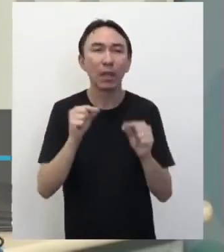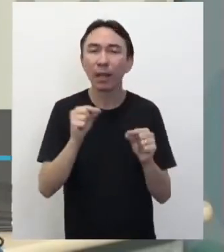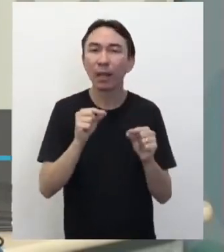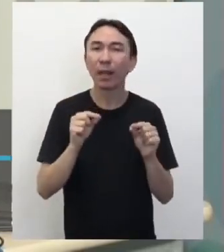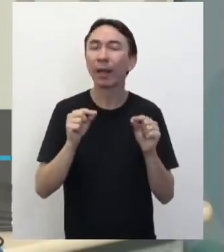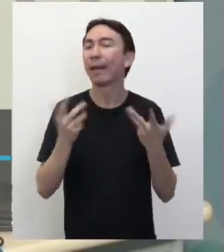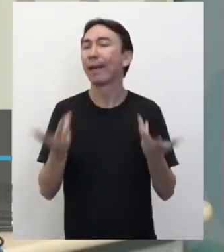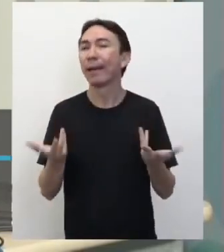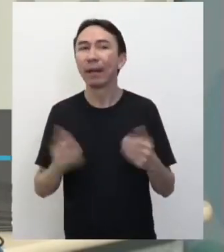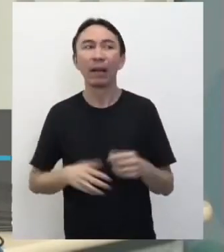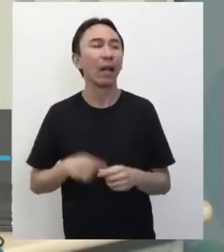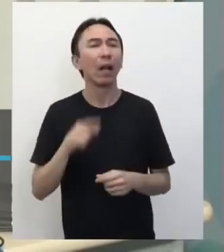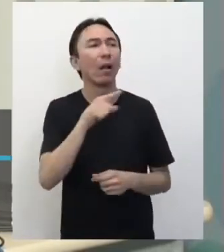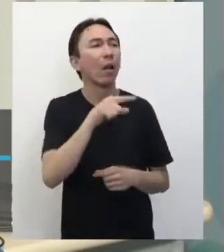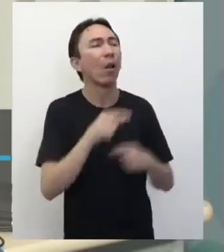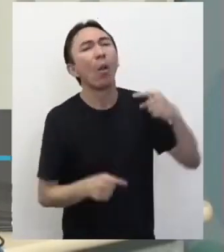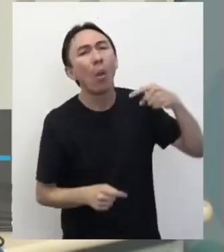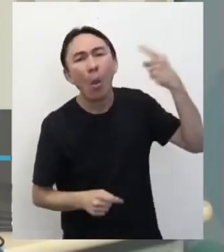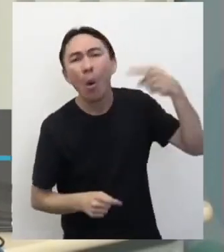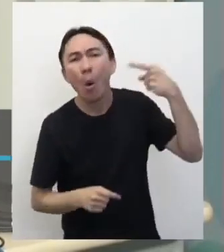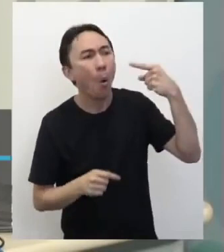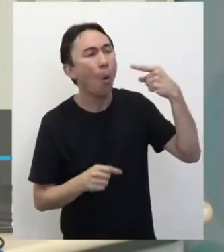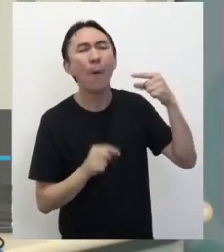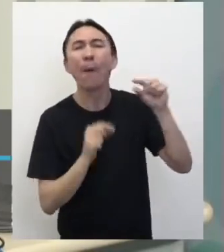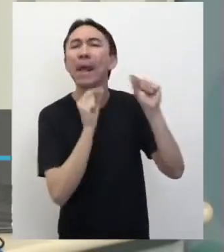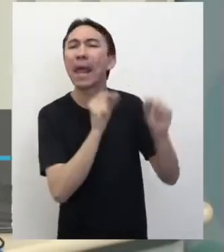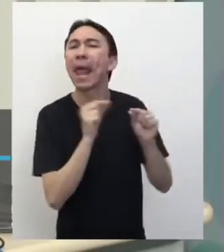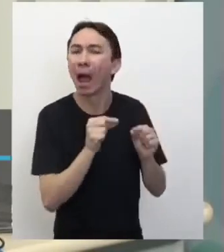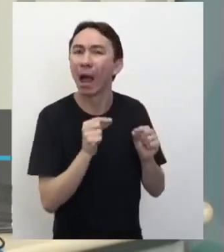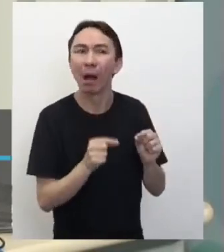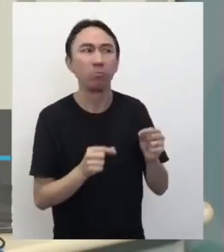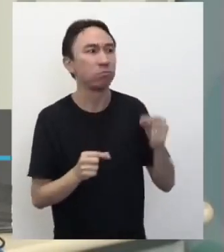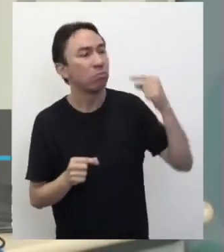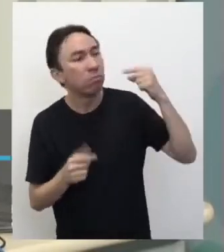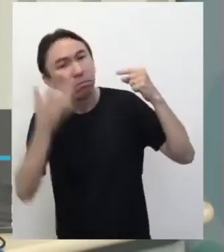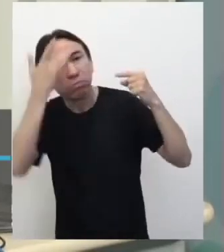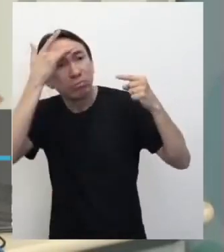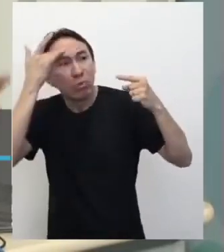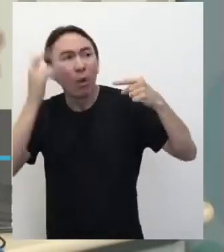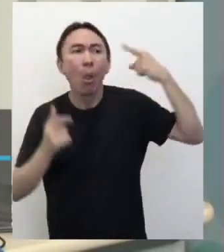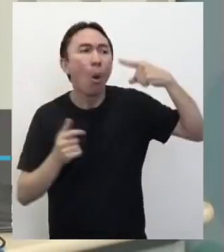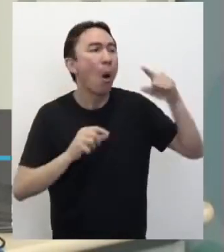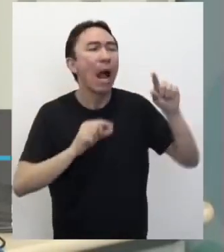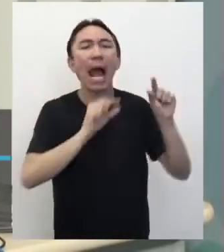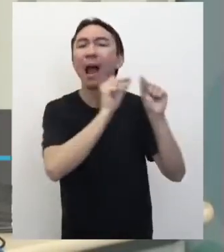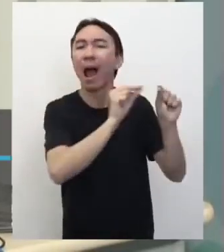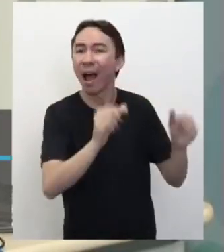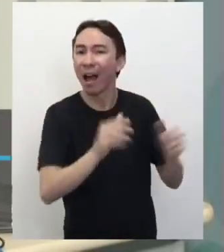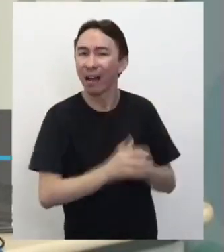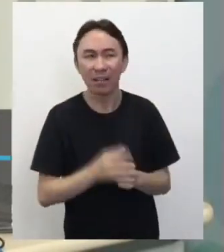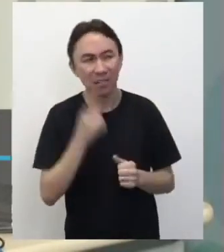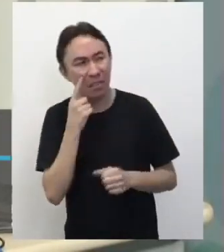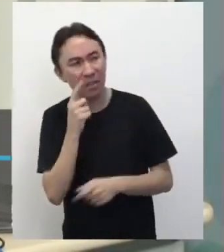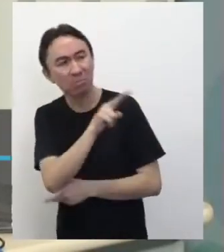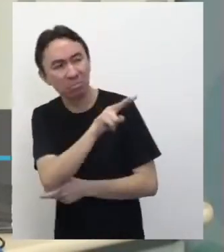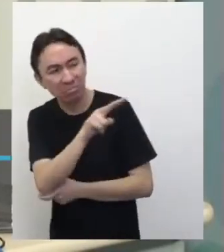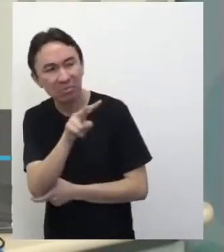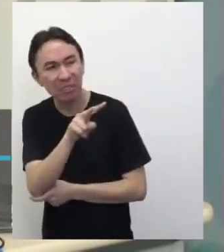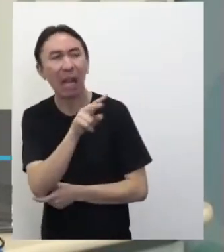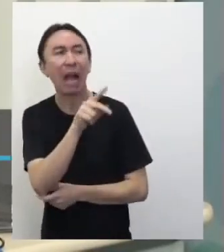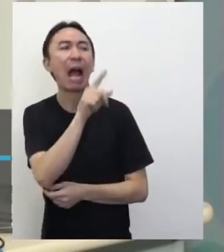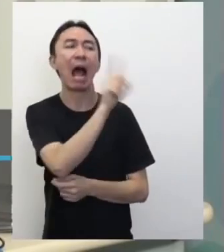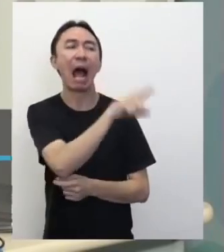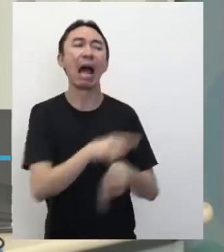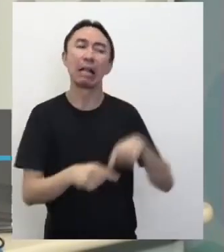o que é a loucura, quem é louco. E ele começa a observar as pessoas na cidade. Quando ele vai observar, ele fala, você é louco, você é louco,